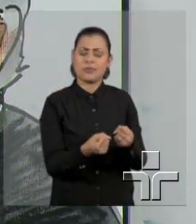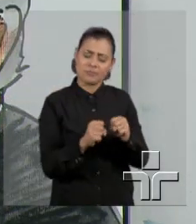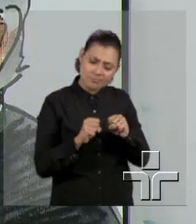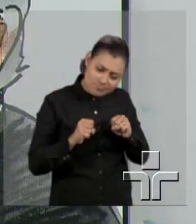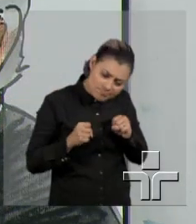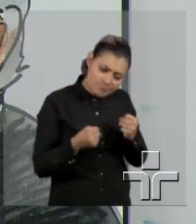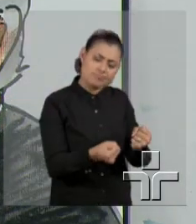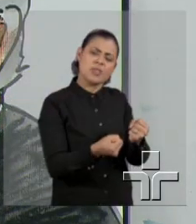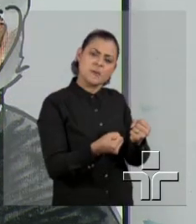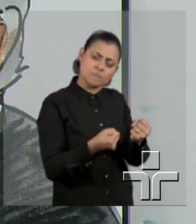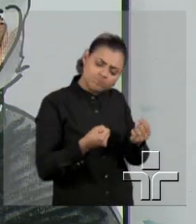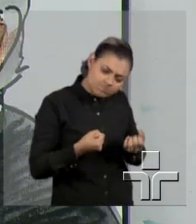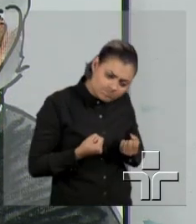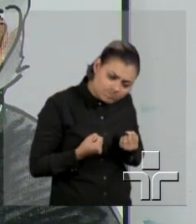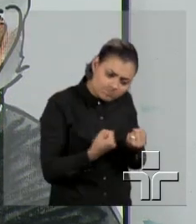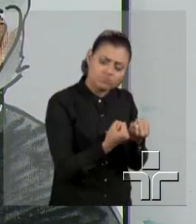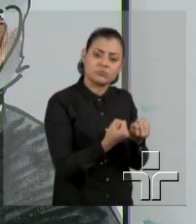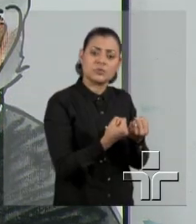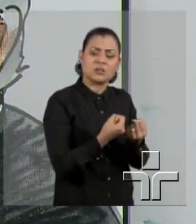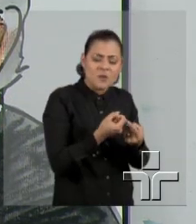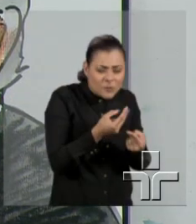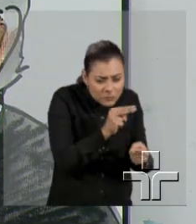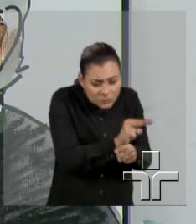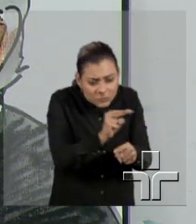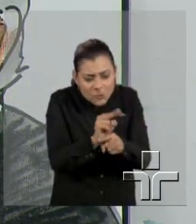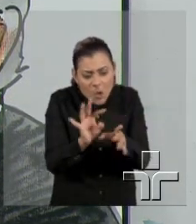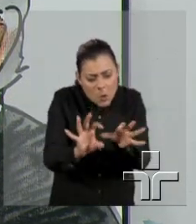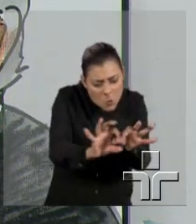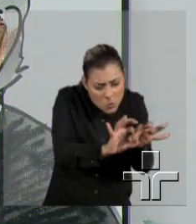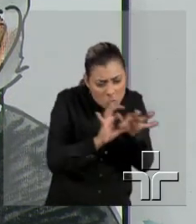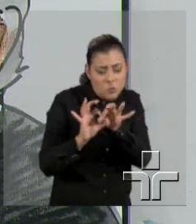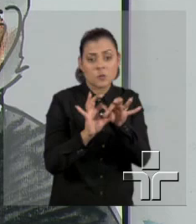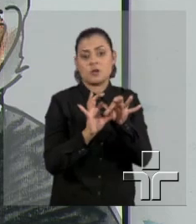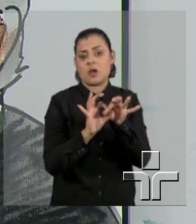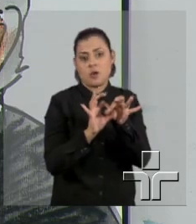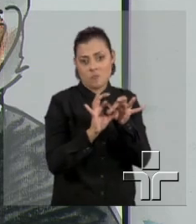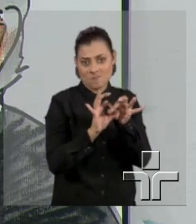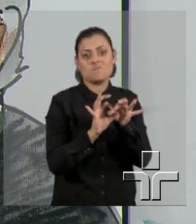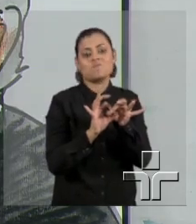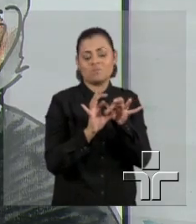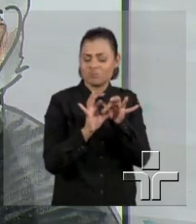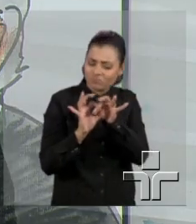sustentar a união, a integridade